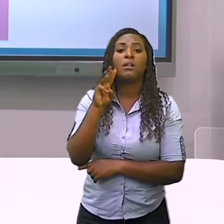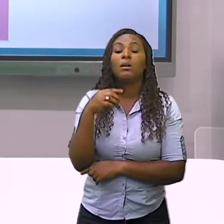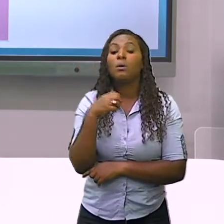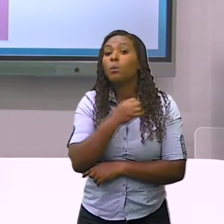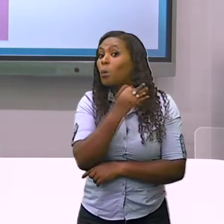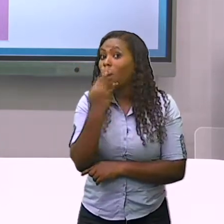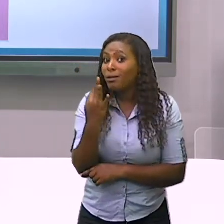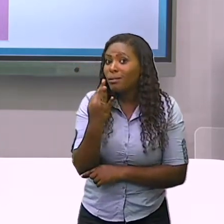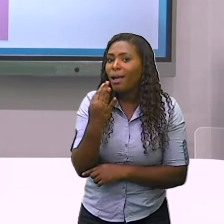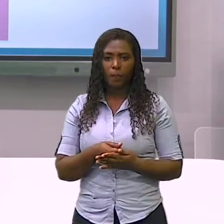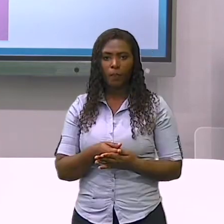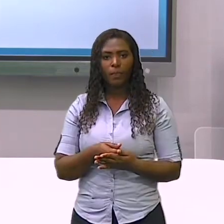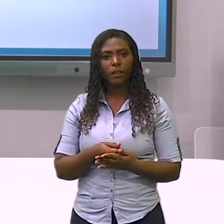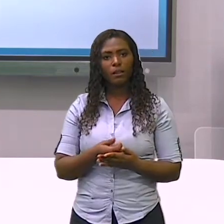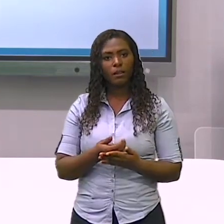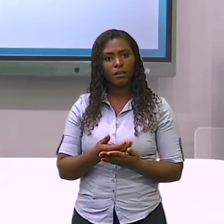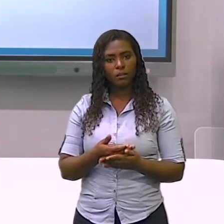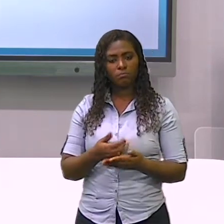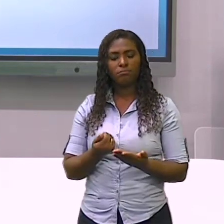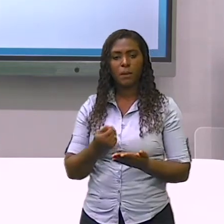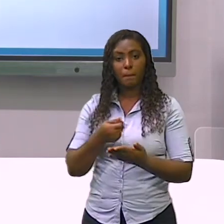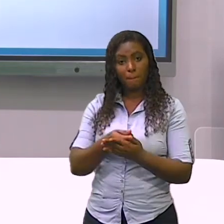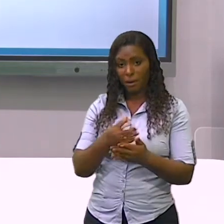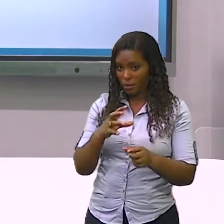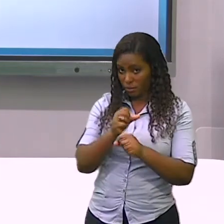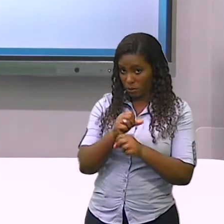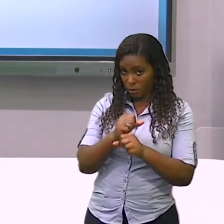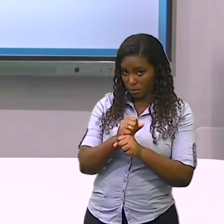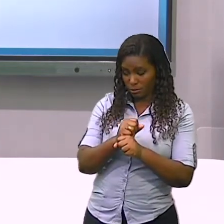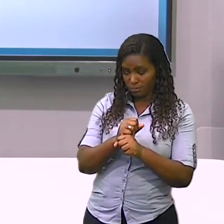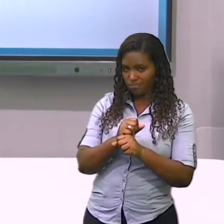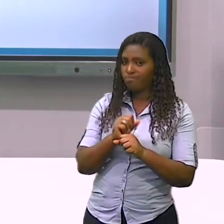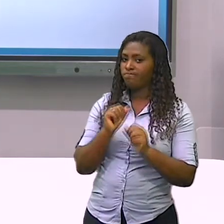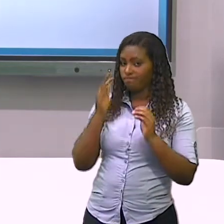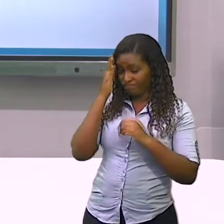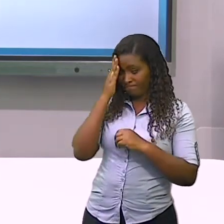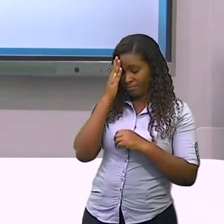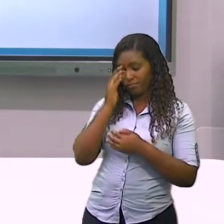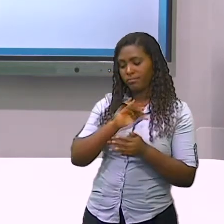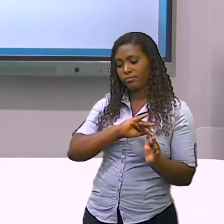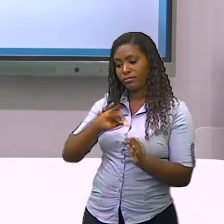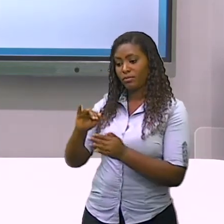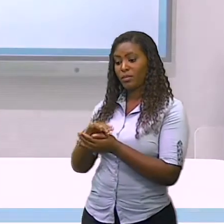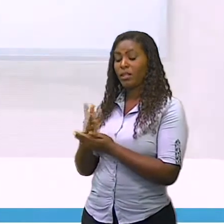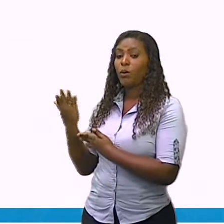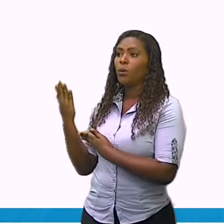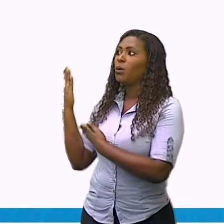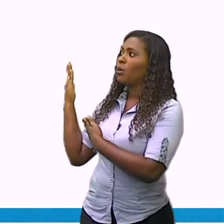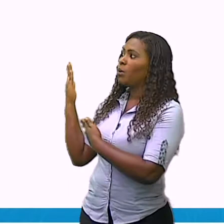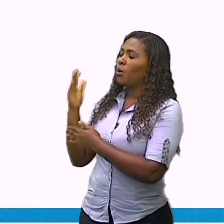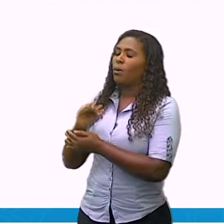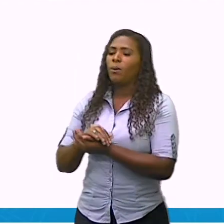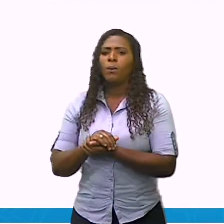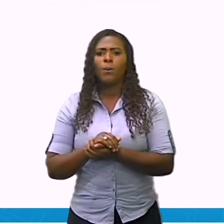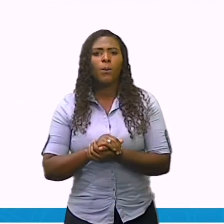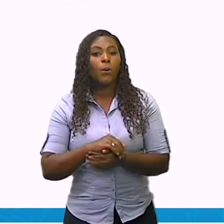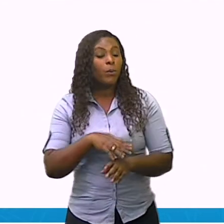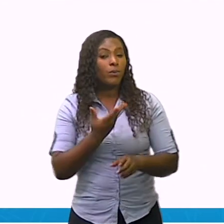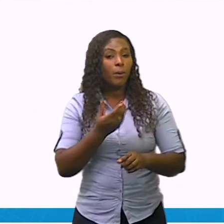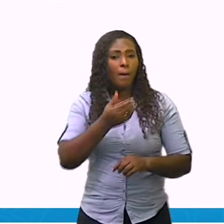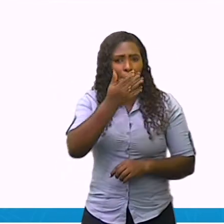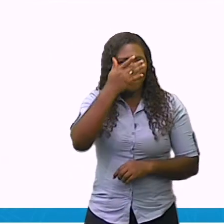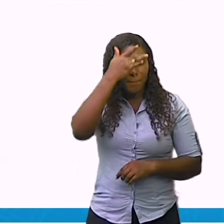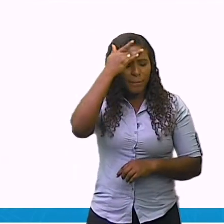ferramentas, certo? Muito bem. Podemos dizer que o valor do aluguel e o número de